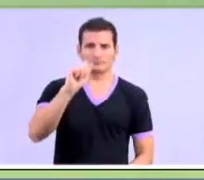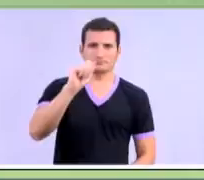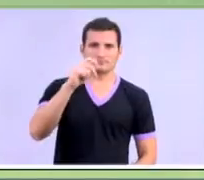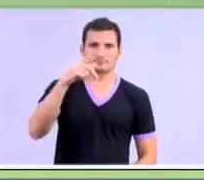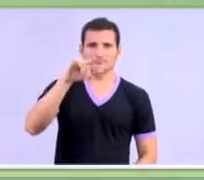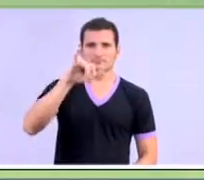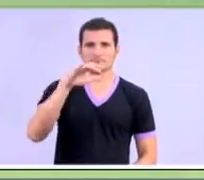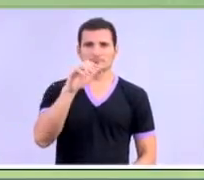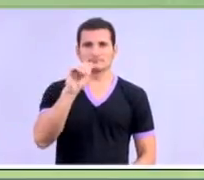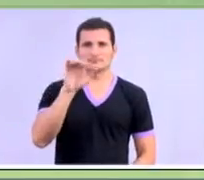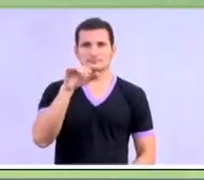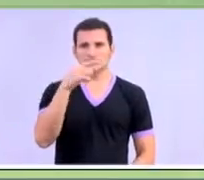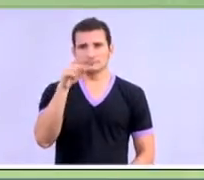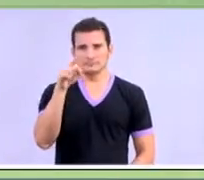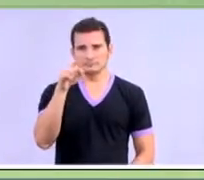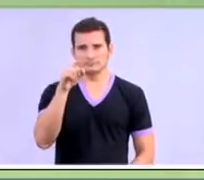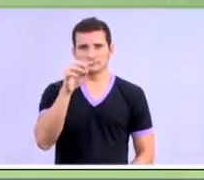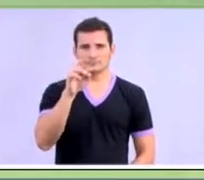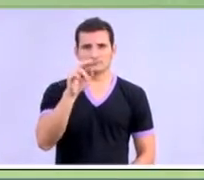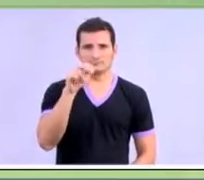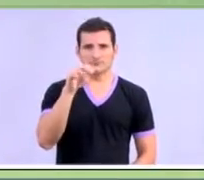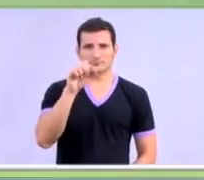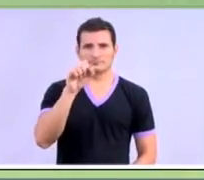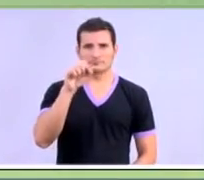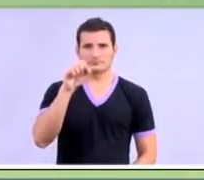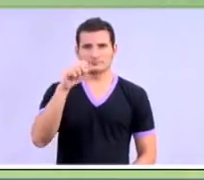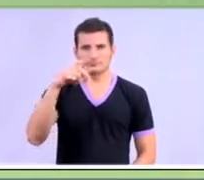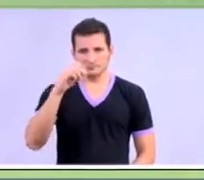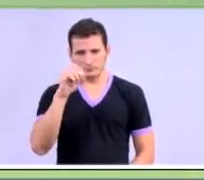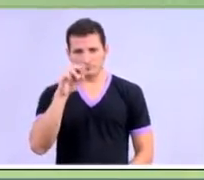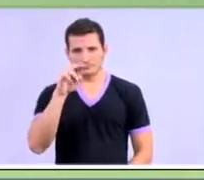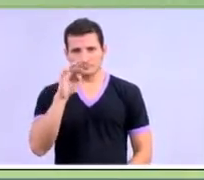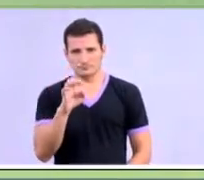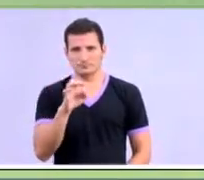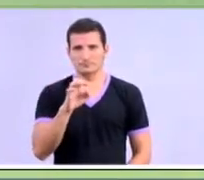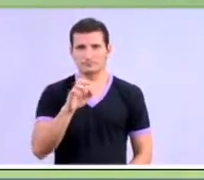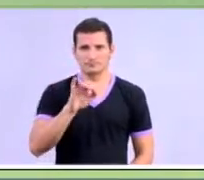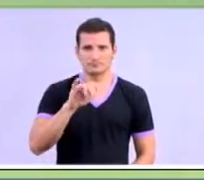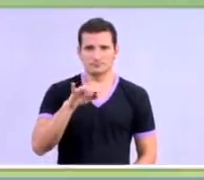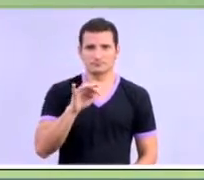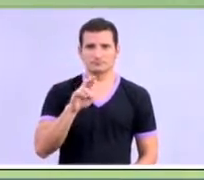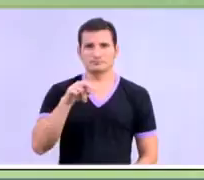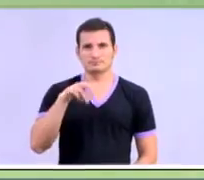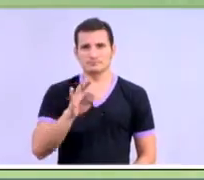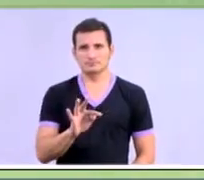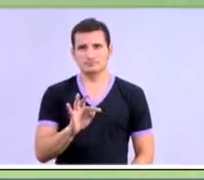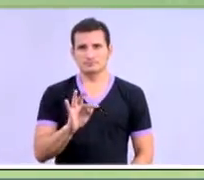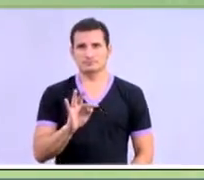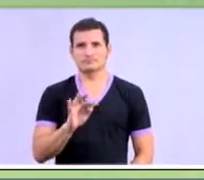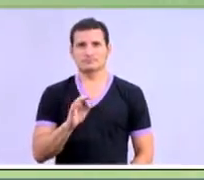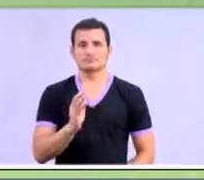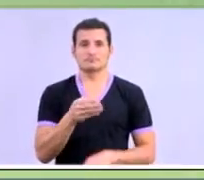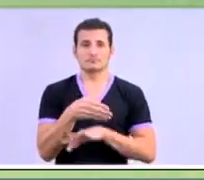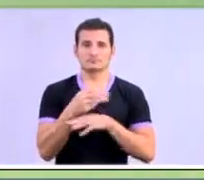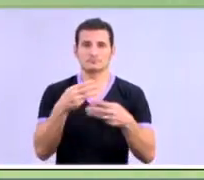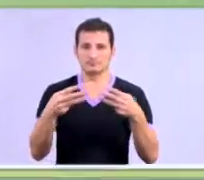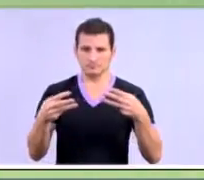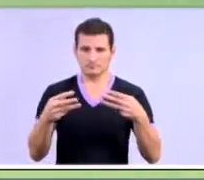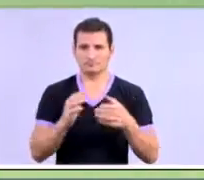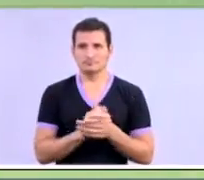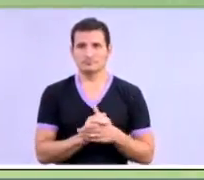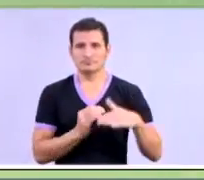aplicação, de transporte, de internet e acesso à rede, ok? De baixo para